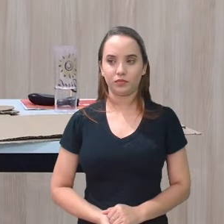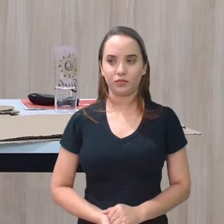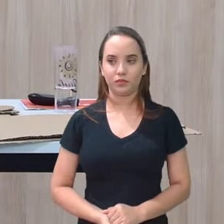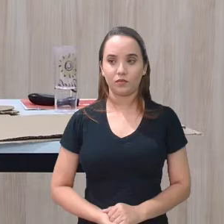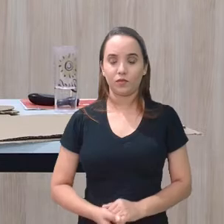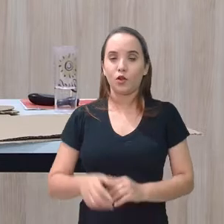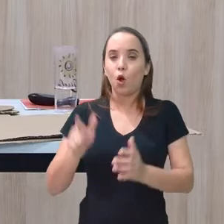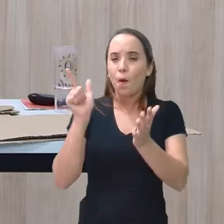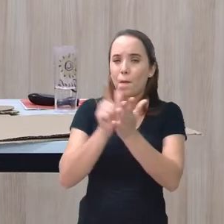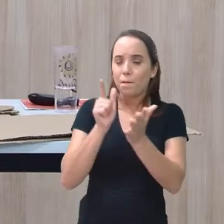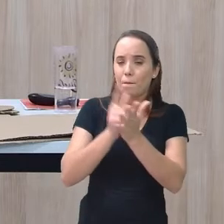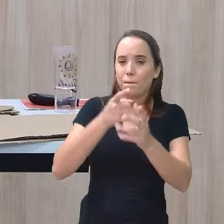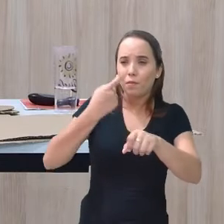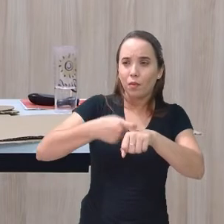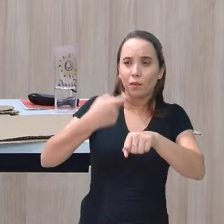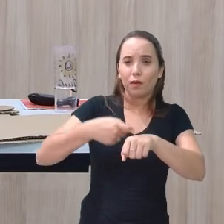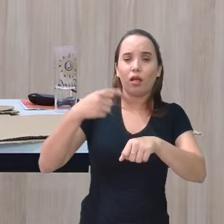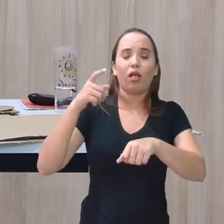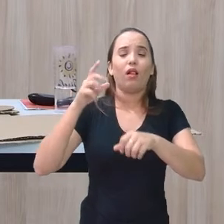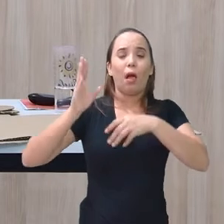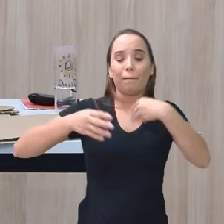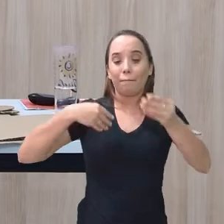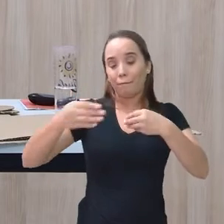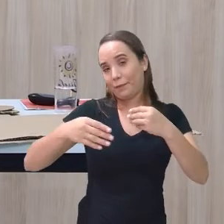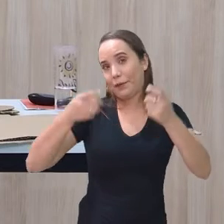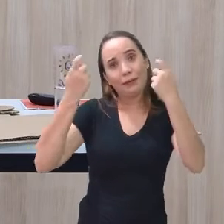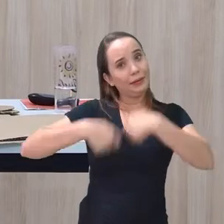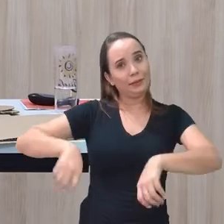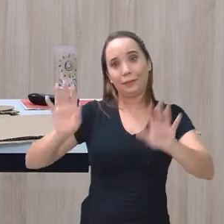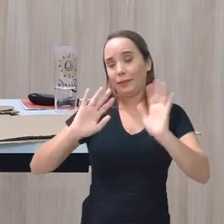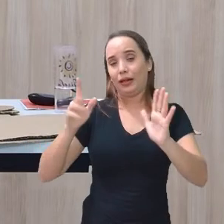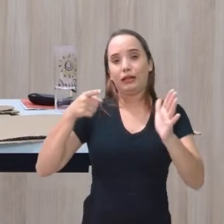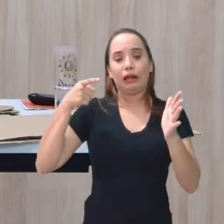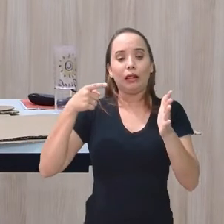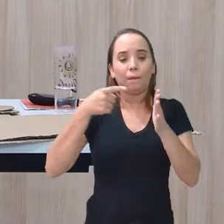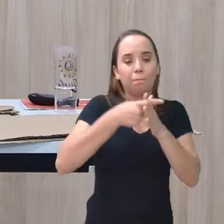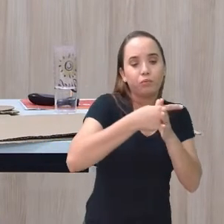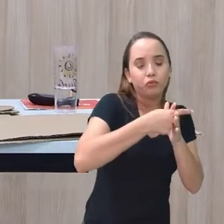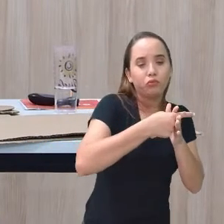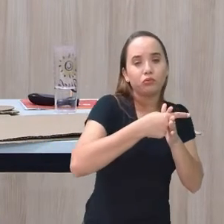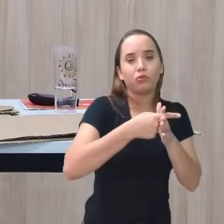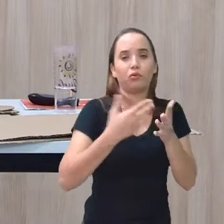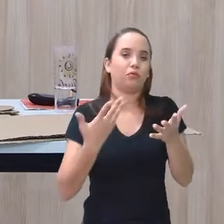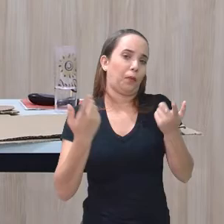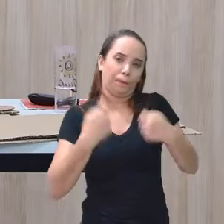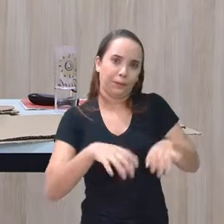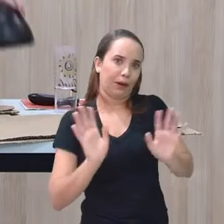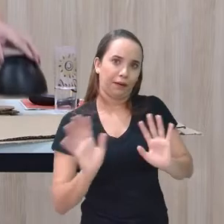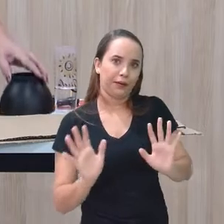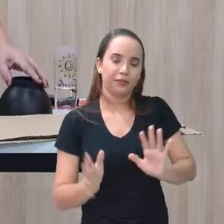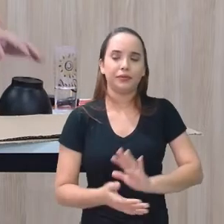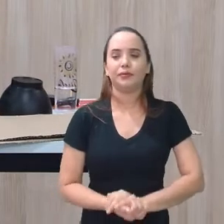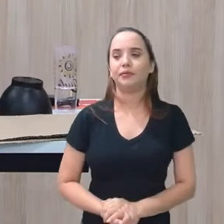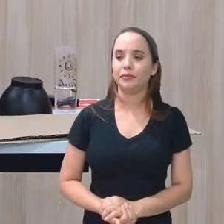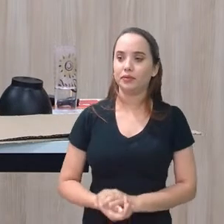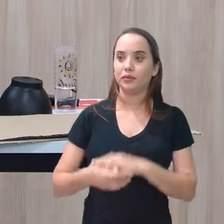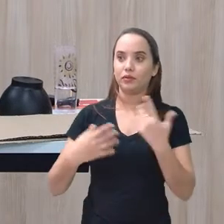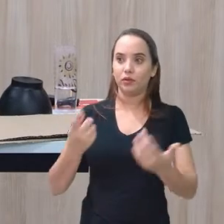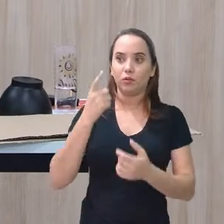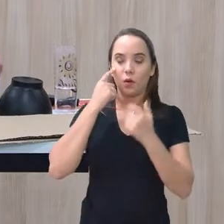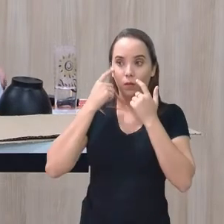O papelão é tão flexível que nem precisa fazer furinho. Então, vamos ver agora como foi que ficou. Deixa eu afastar